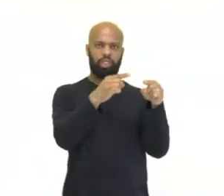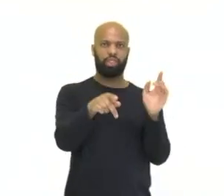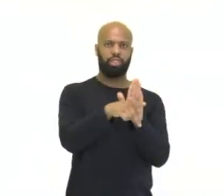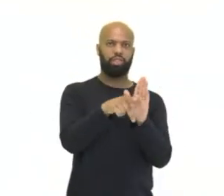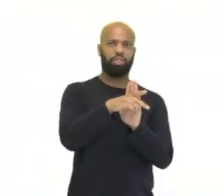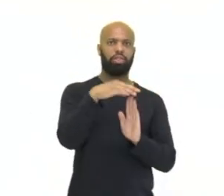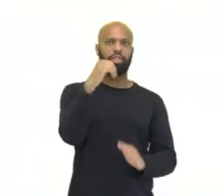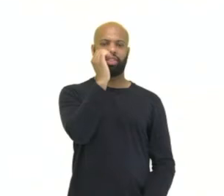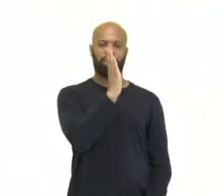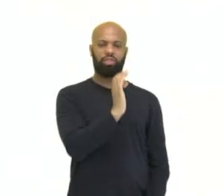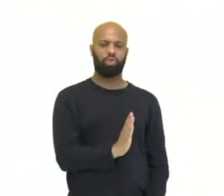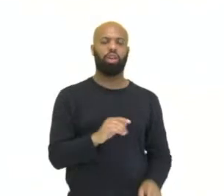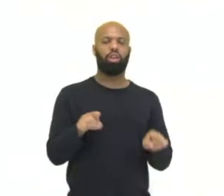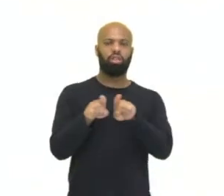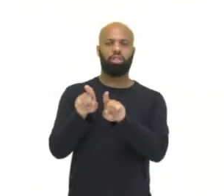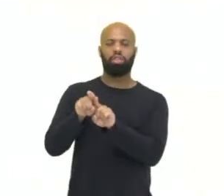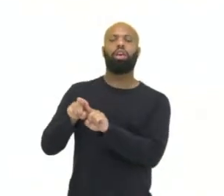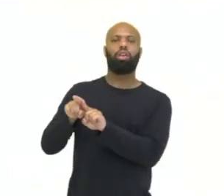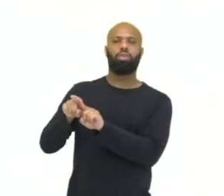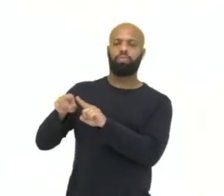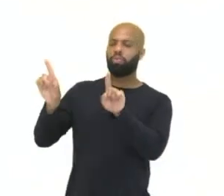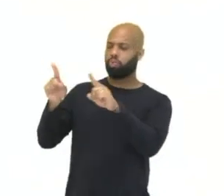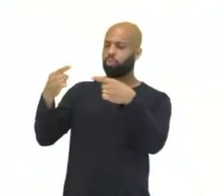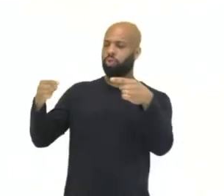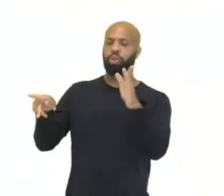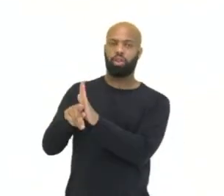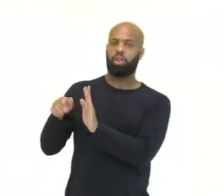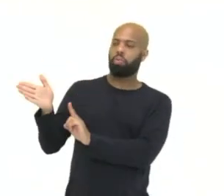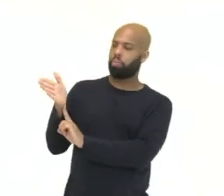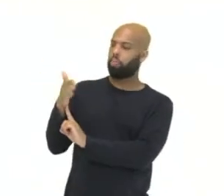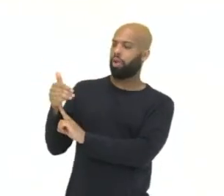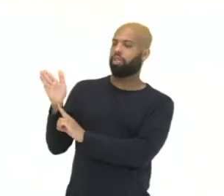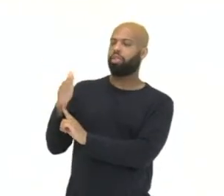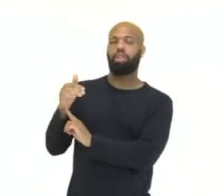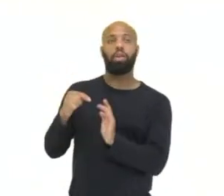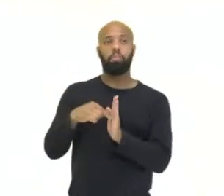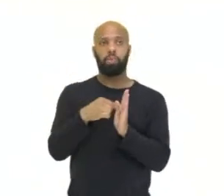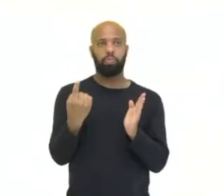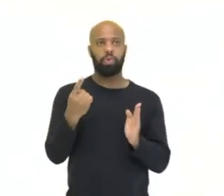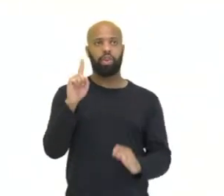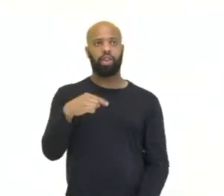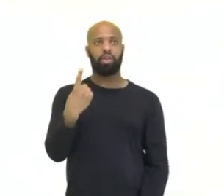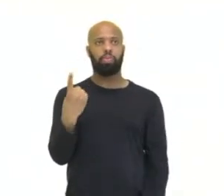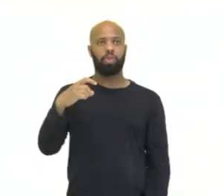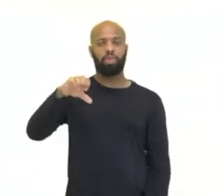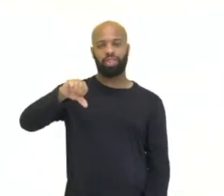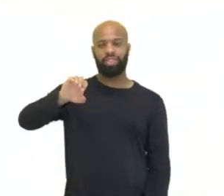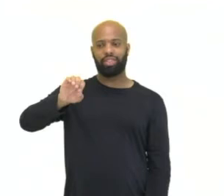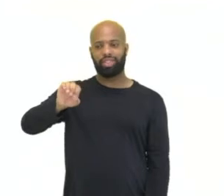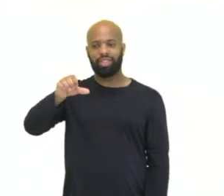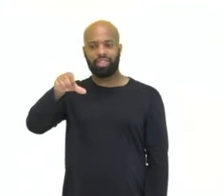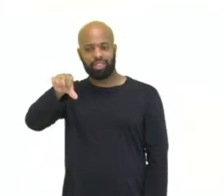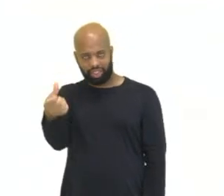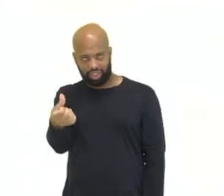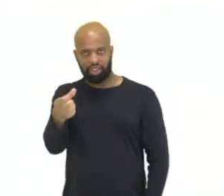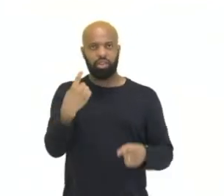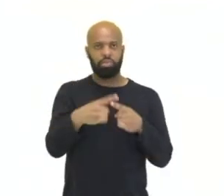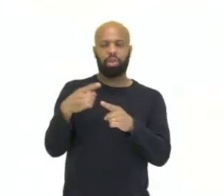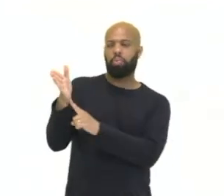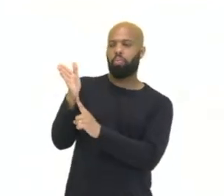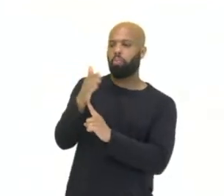à bandeira. E ele foi apresentado pela primeira vez em 1906. A bandeira do Brasil, como